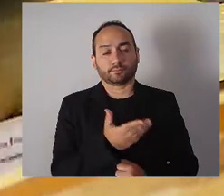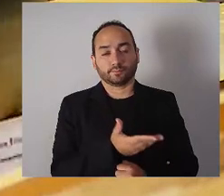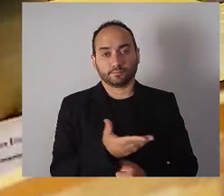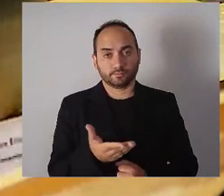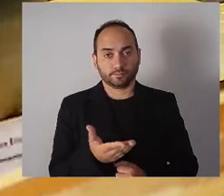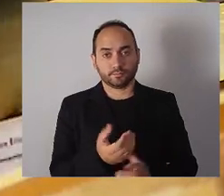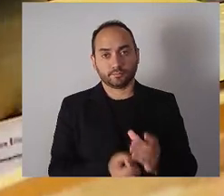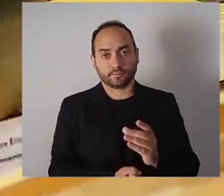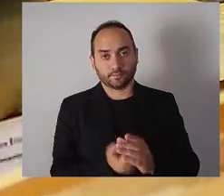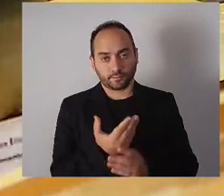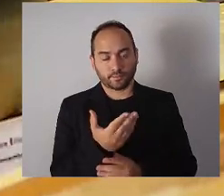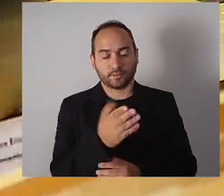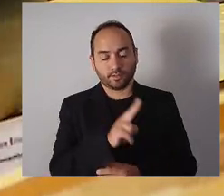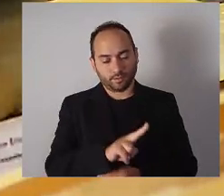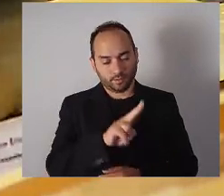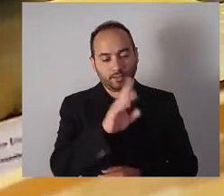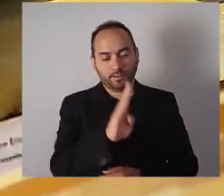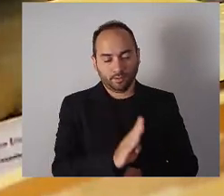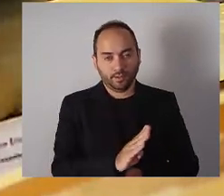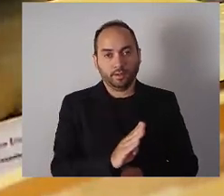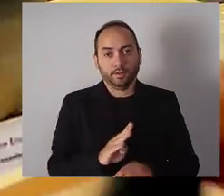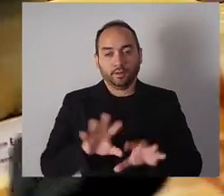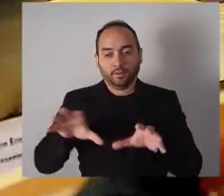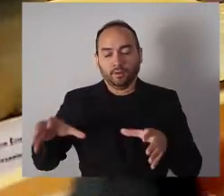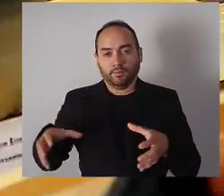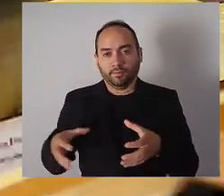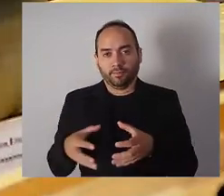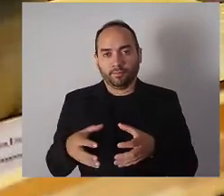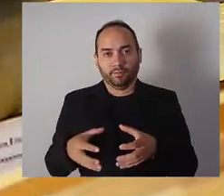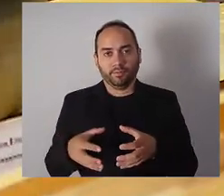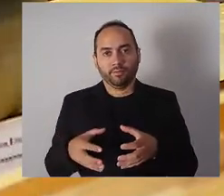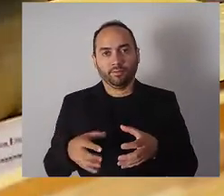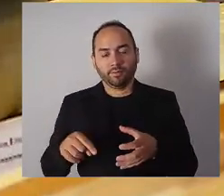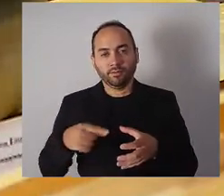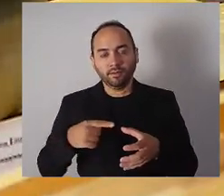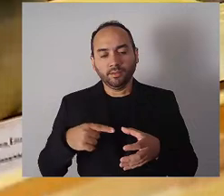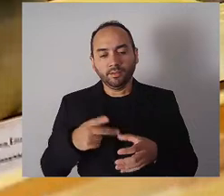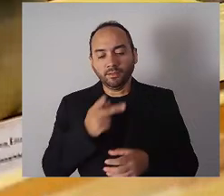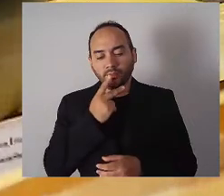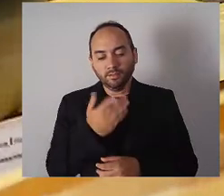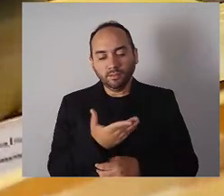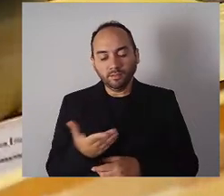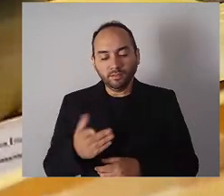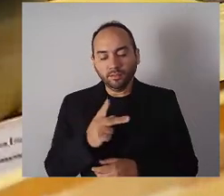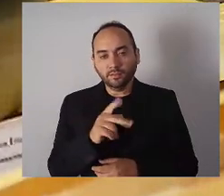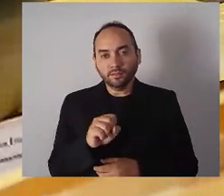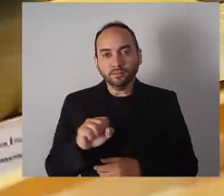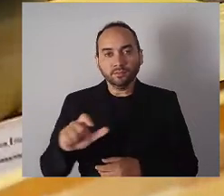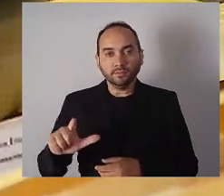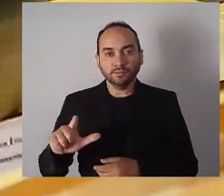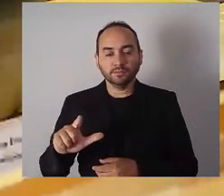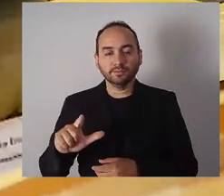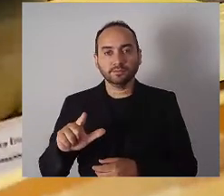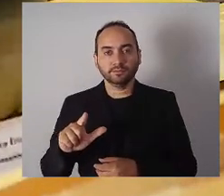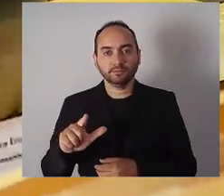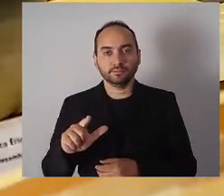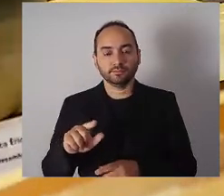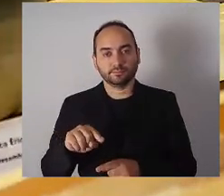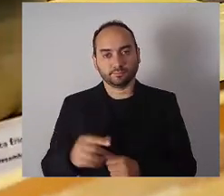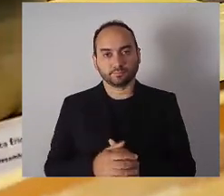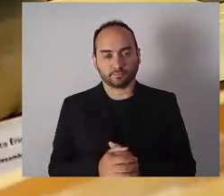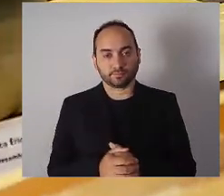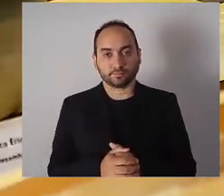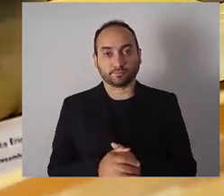com a criação do Partido União Brasil a partir da fusão dos partidos do PSL e do DEM. Né? Existe uma questão